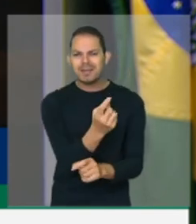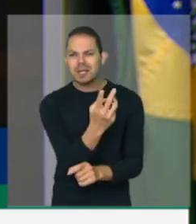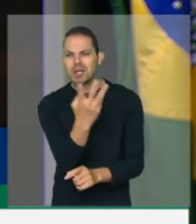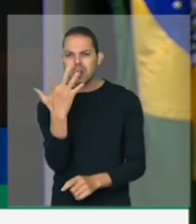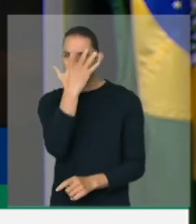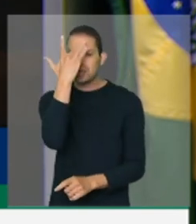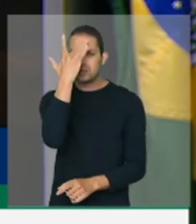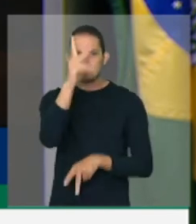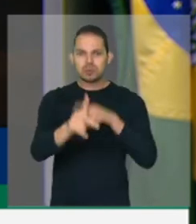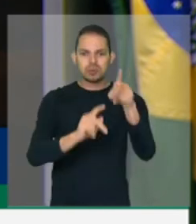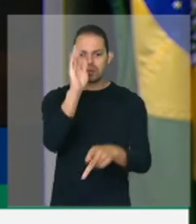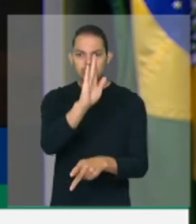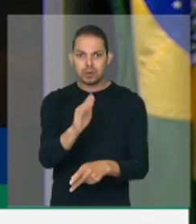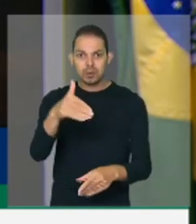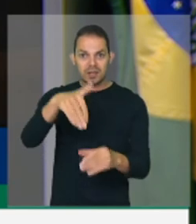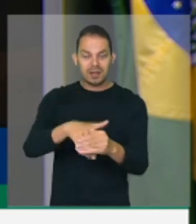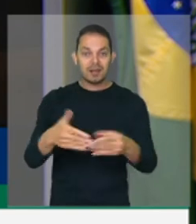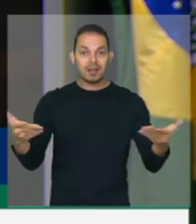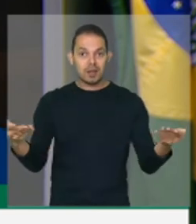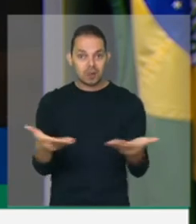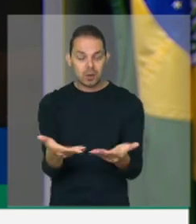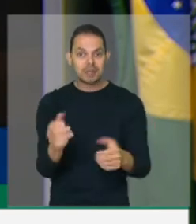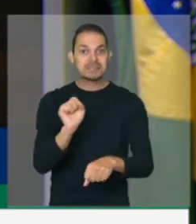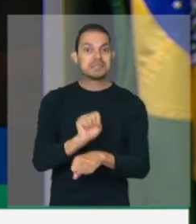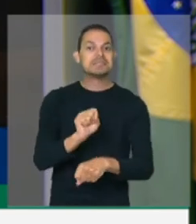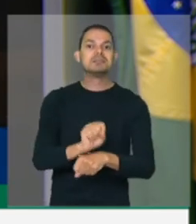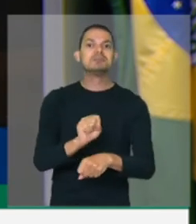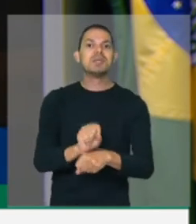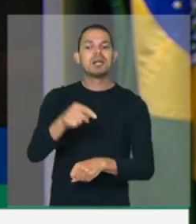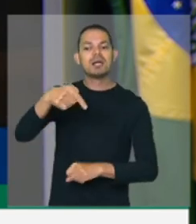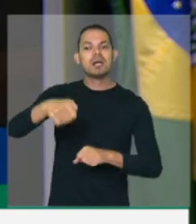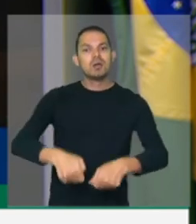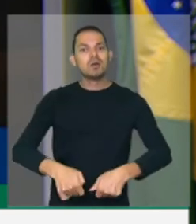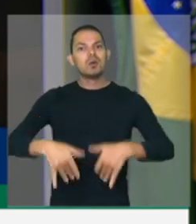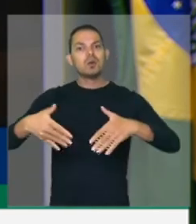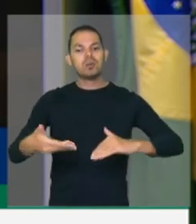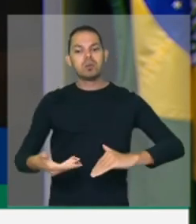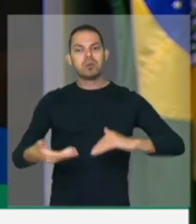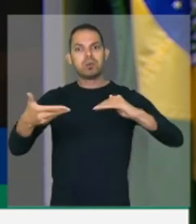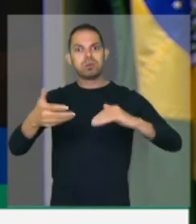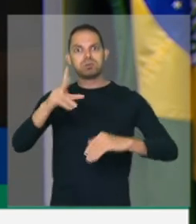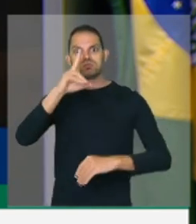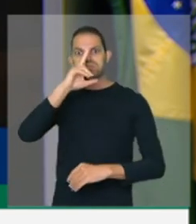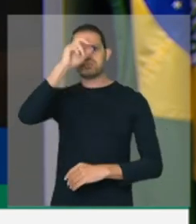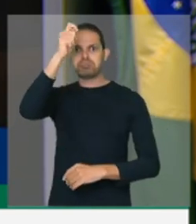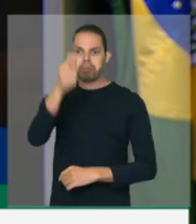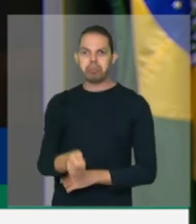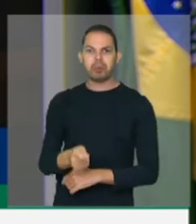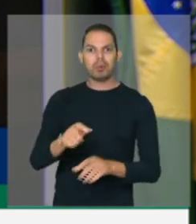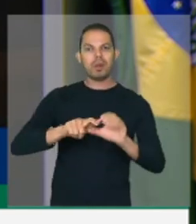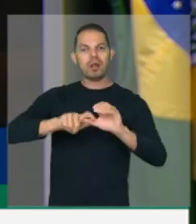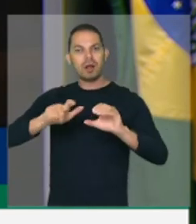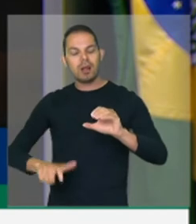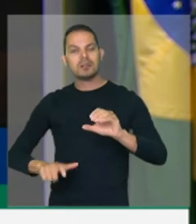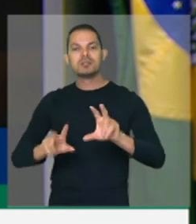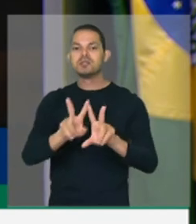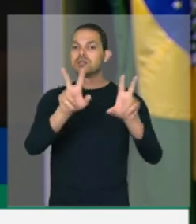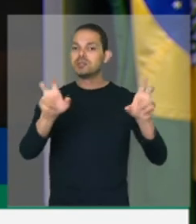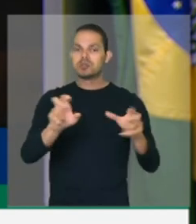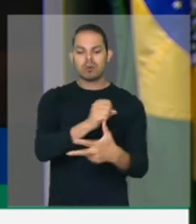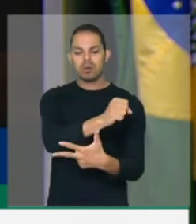de eleitores que se encontram agora nesse momento esperando que esse parlamento seja altivo e independente em relação aos